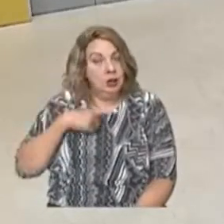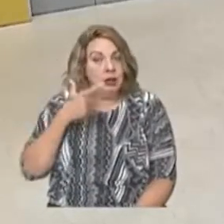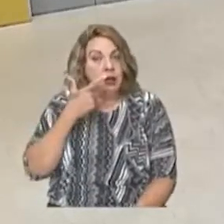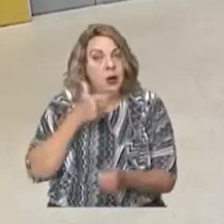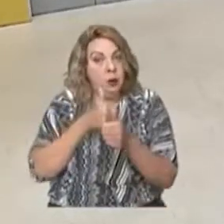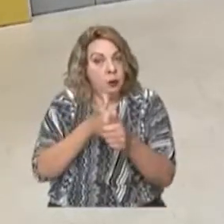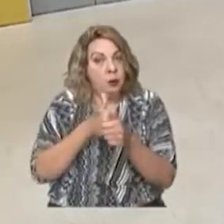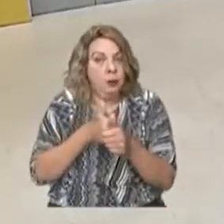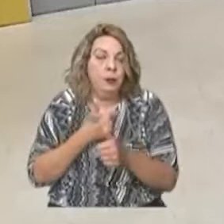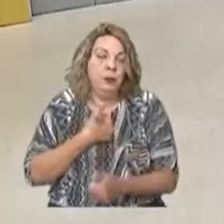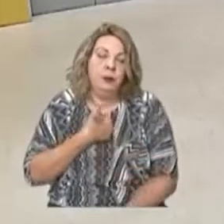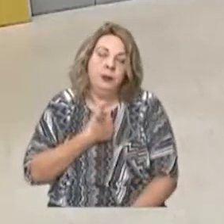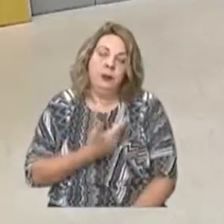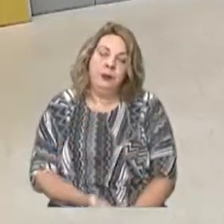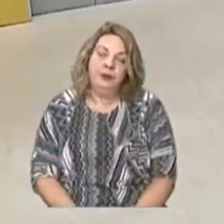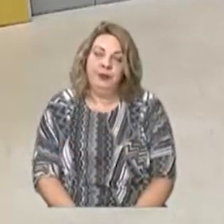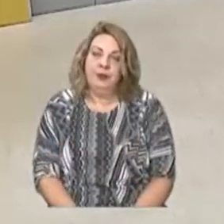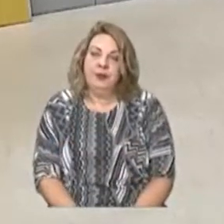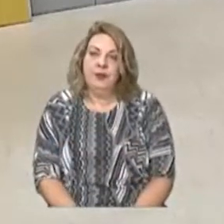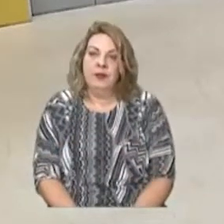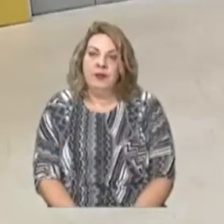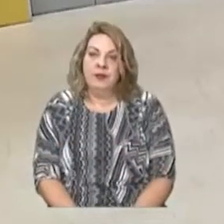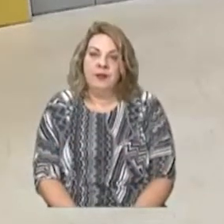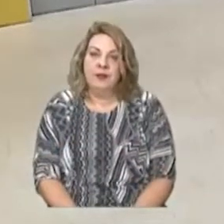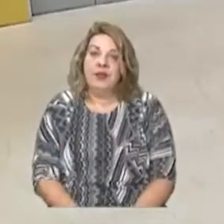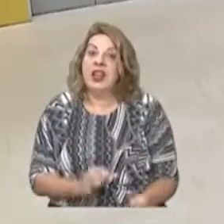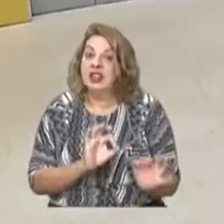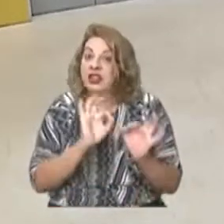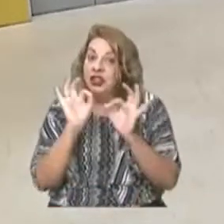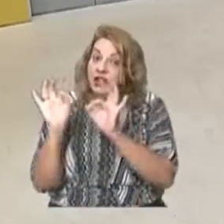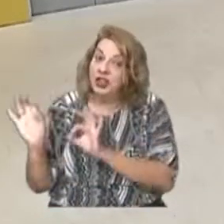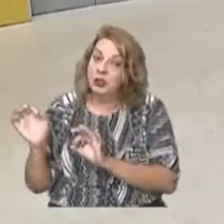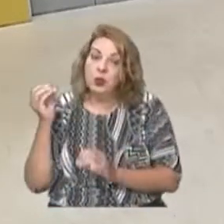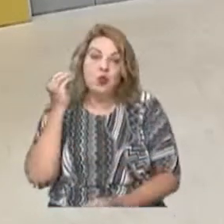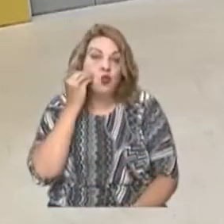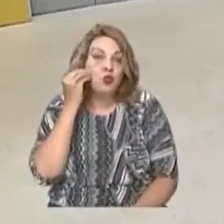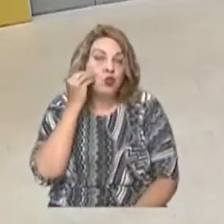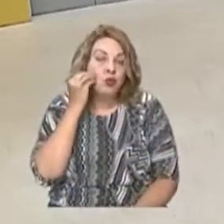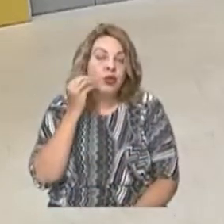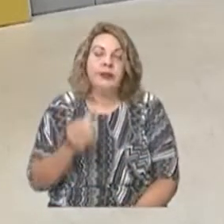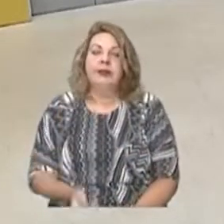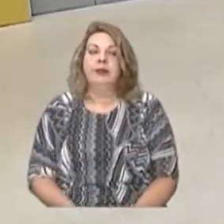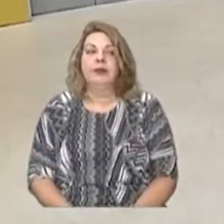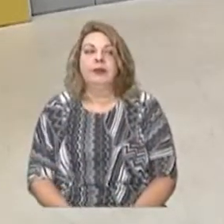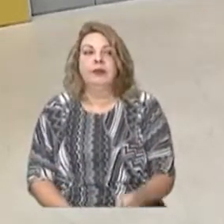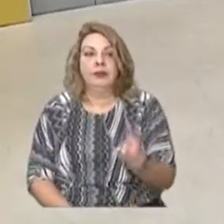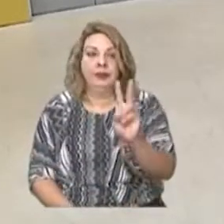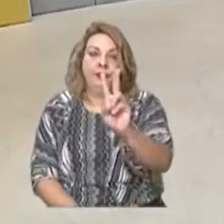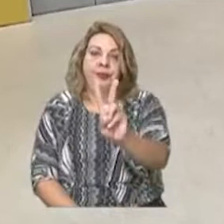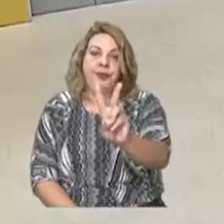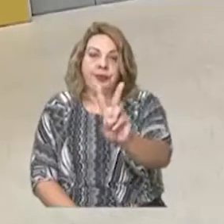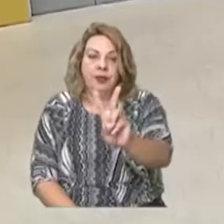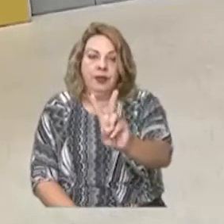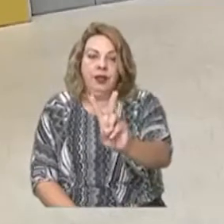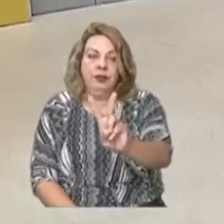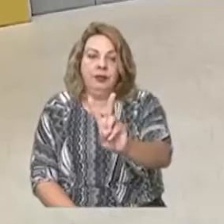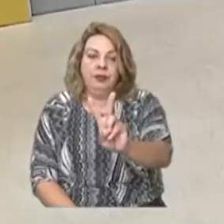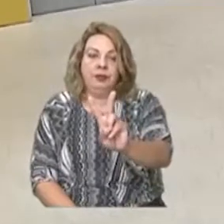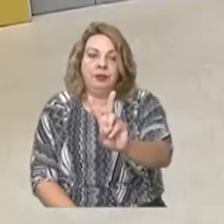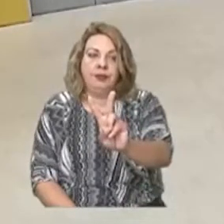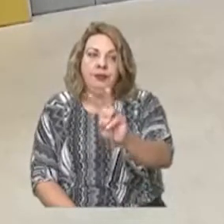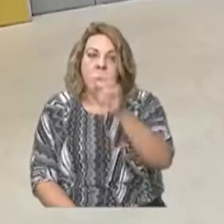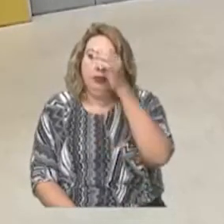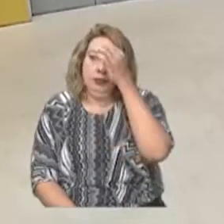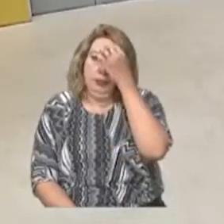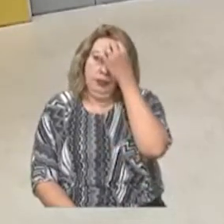e Vessiane no Caju Cap. Tá assistindo a gente, beijo Lore também, tá? Número 2, número 2, é o